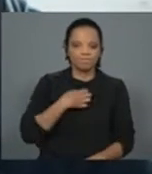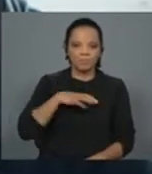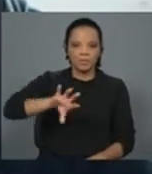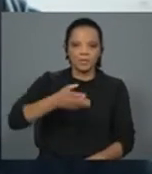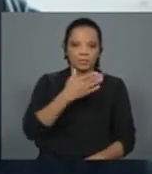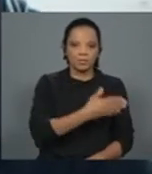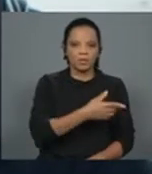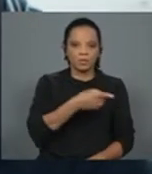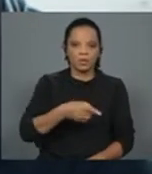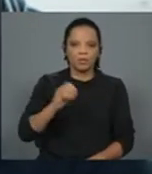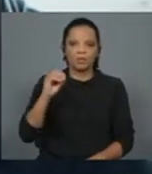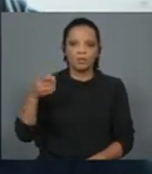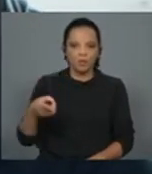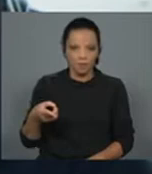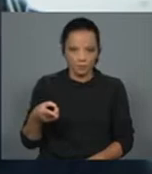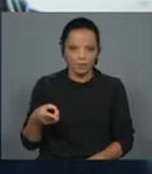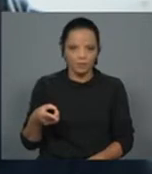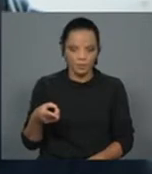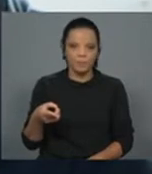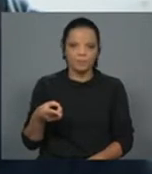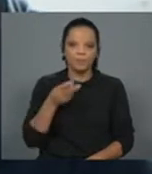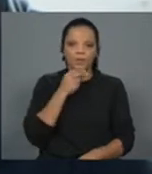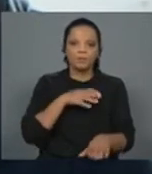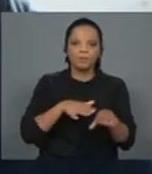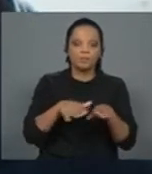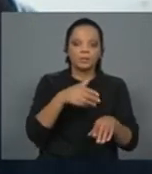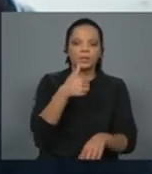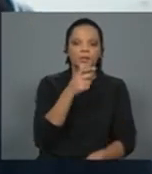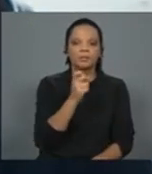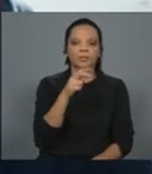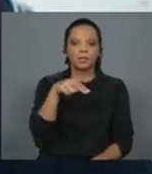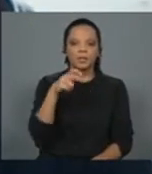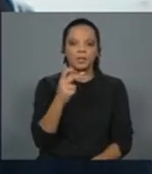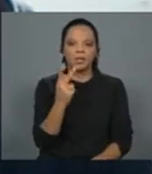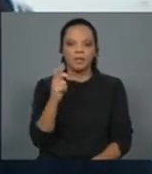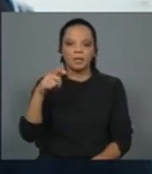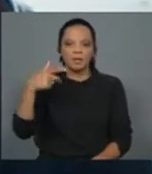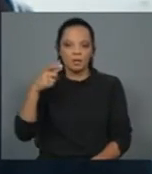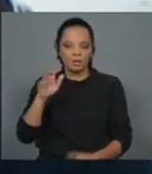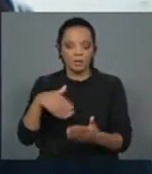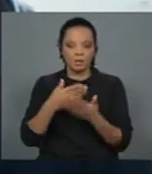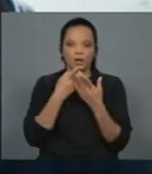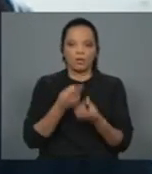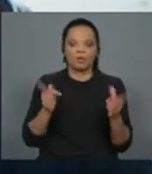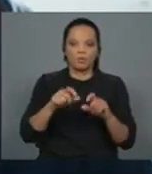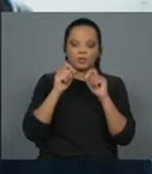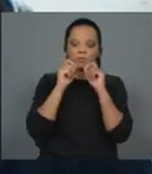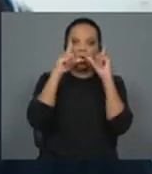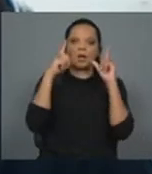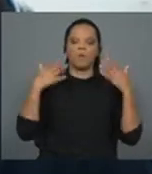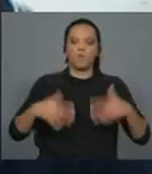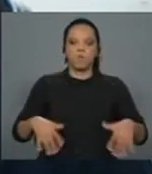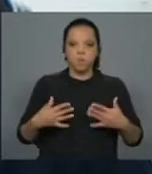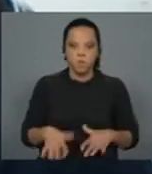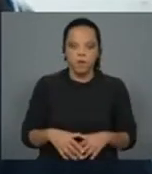em 1909, portanto o terremoto de Benavente, que volta a despertar as autoridades